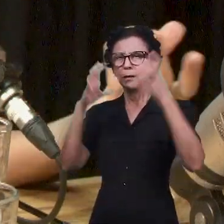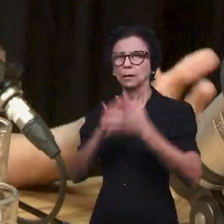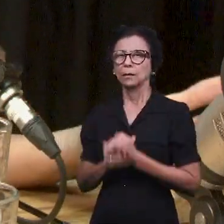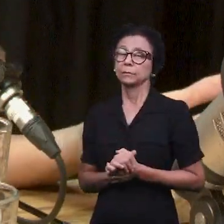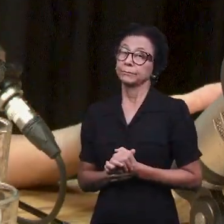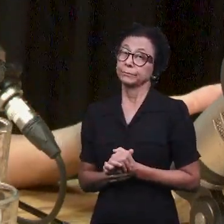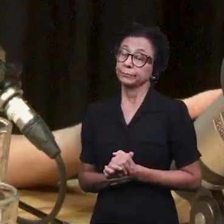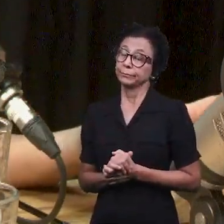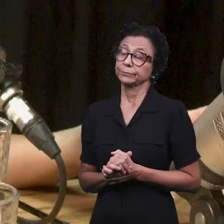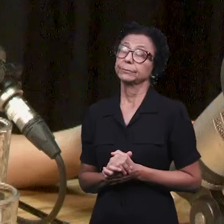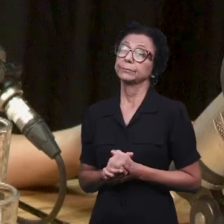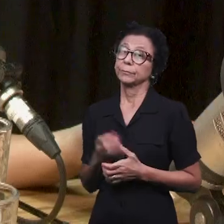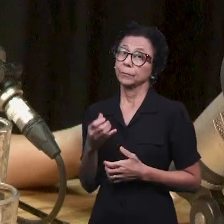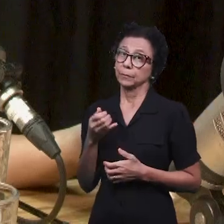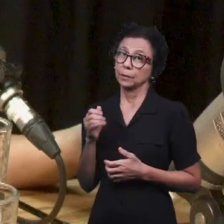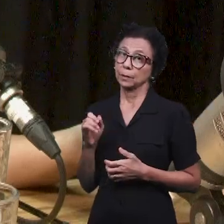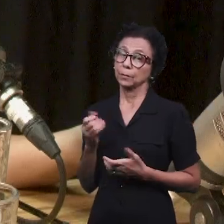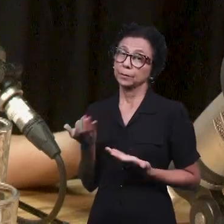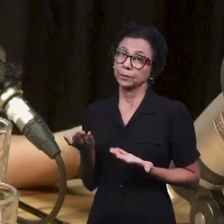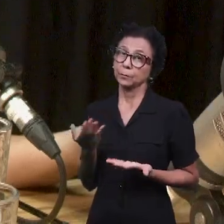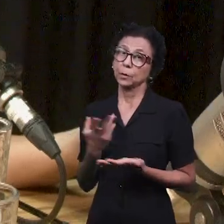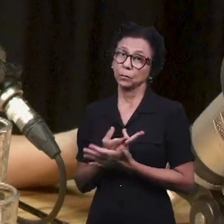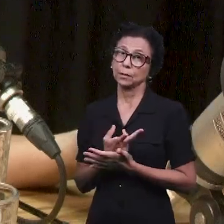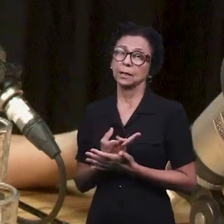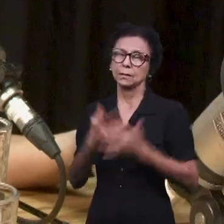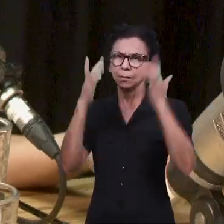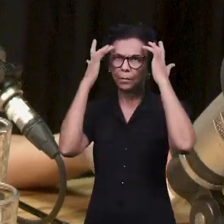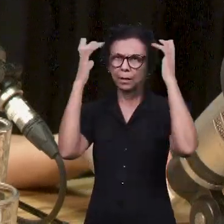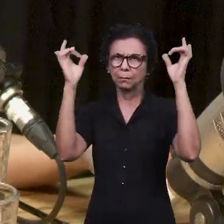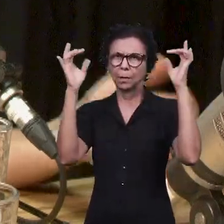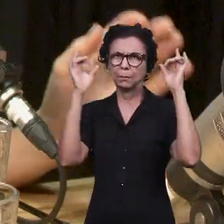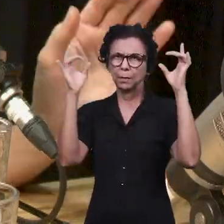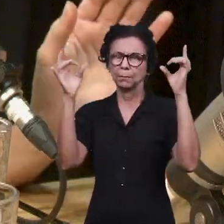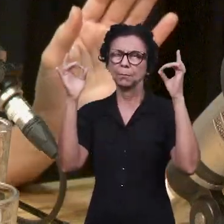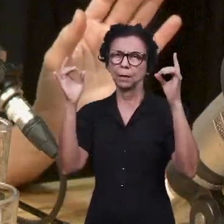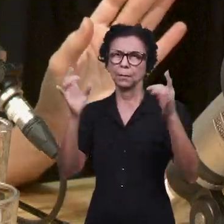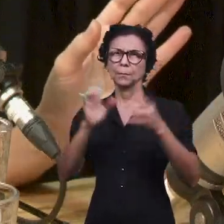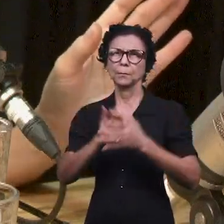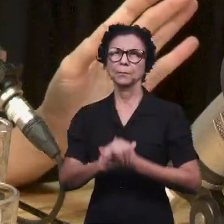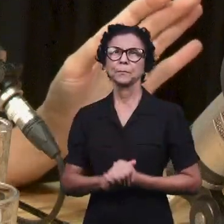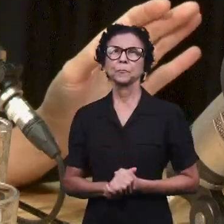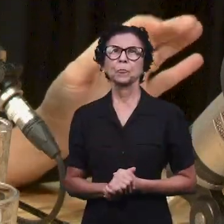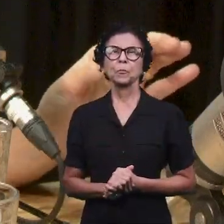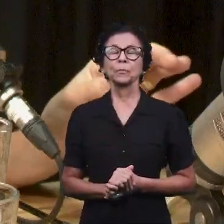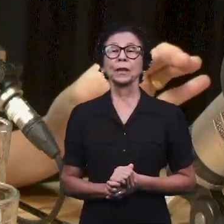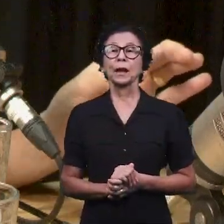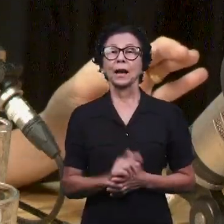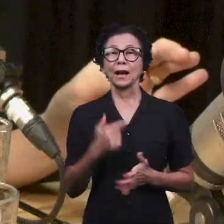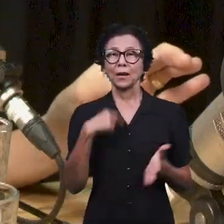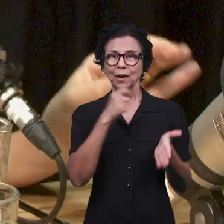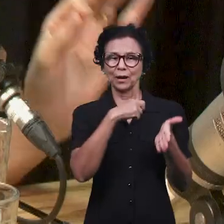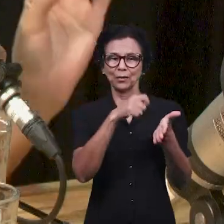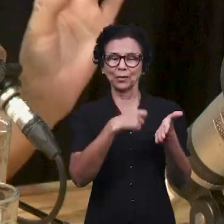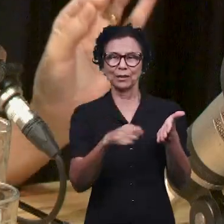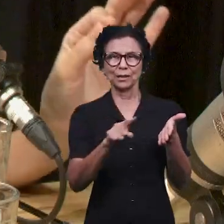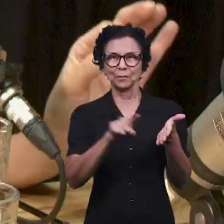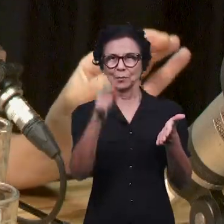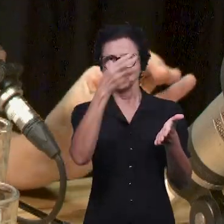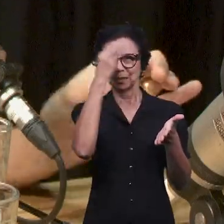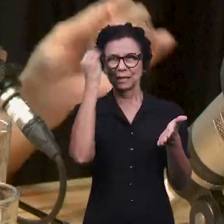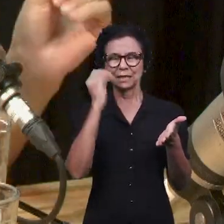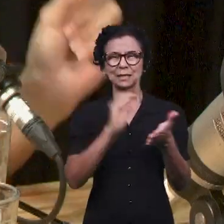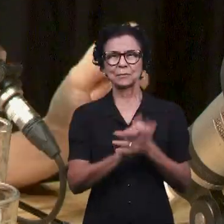Que também provoca enxaqueca, né? Exatamente. Então, eu vou listar alguns aqui, que eu até escrevi aqui para não me